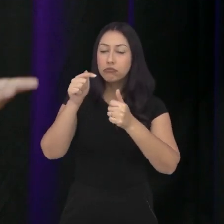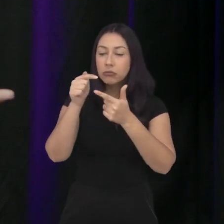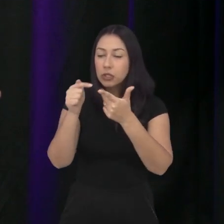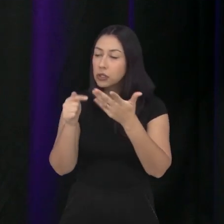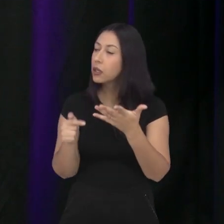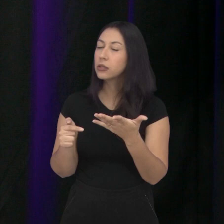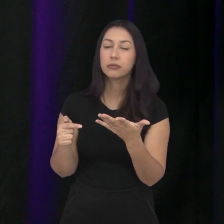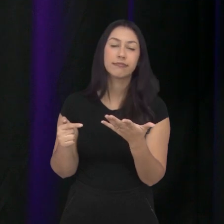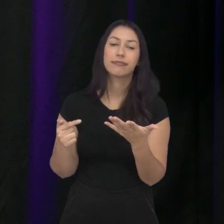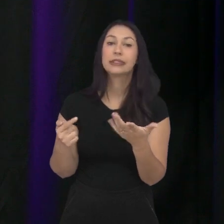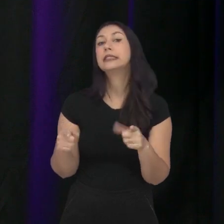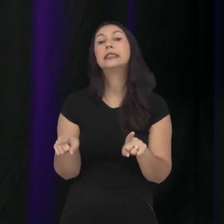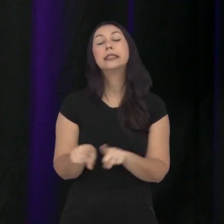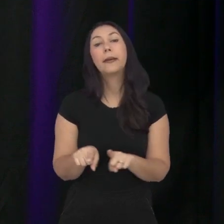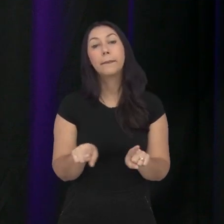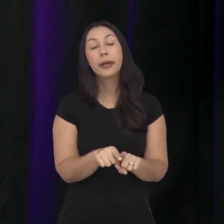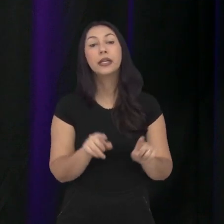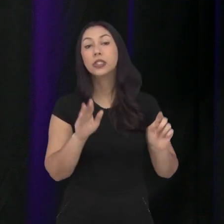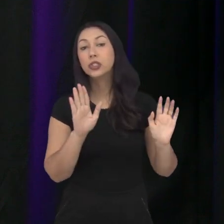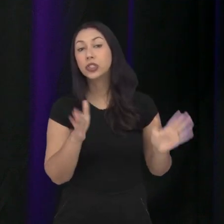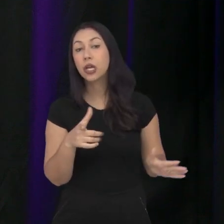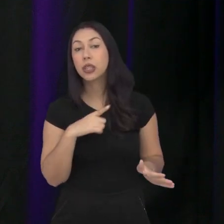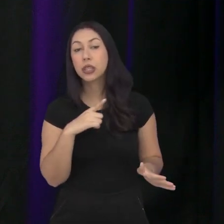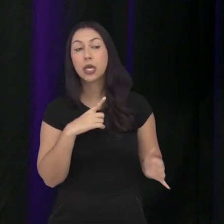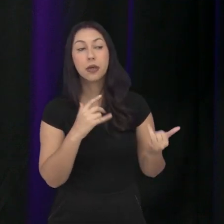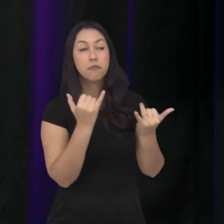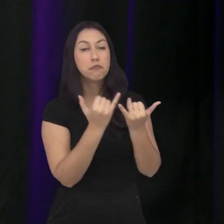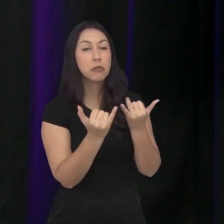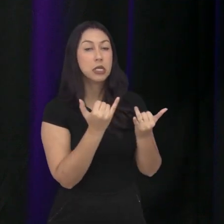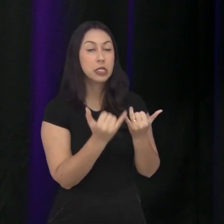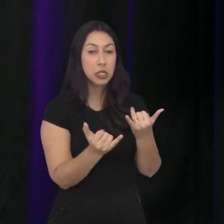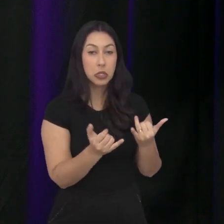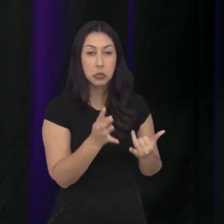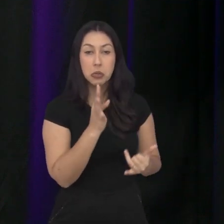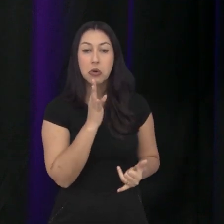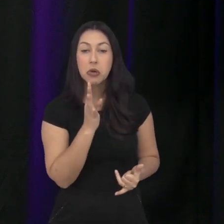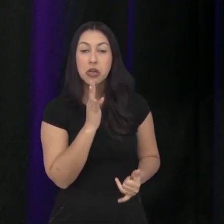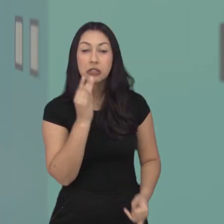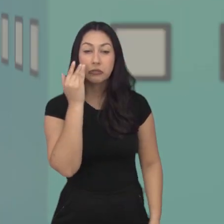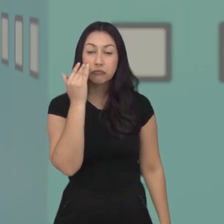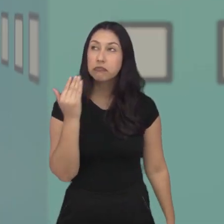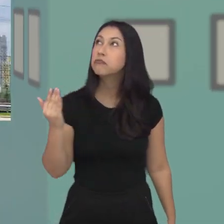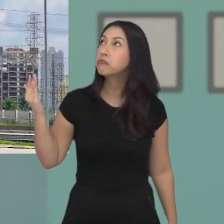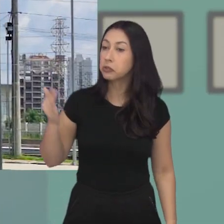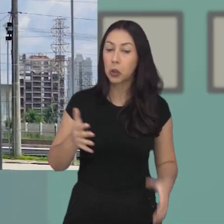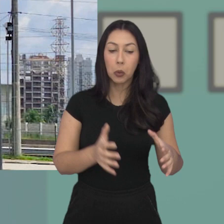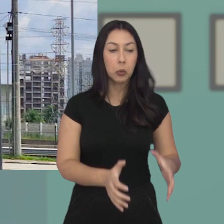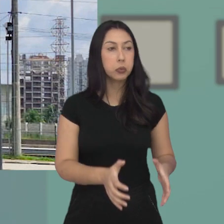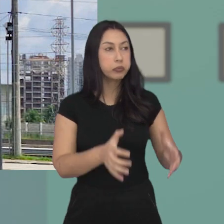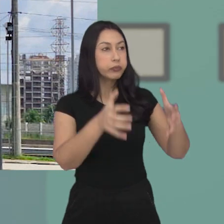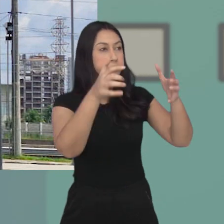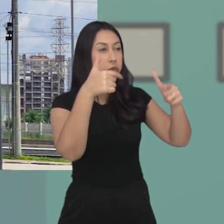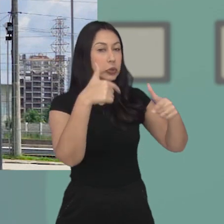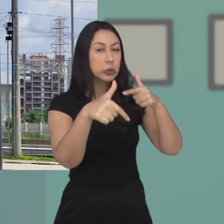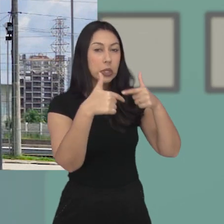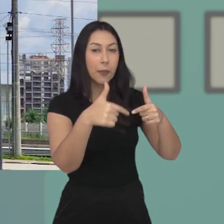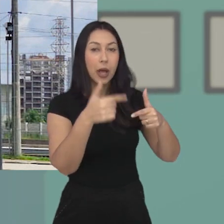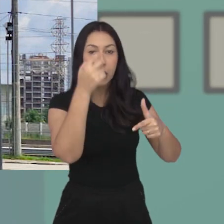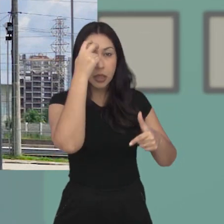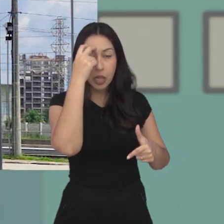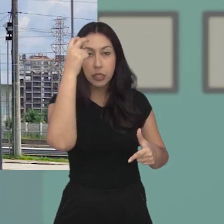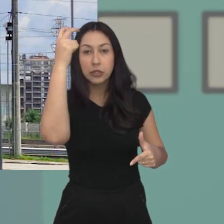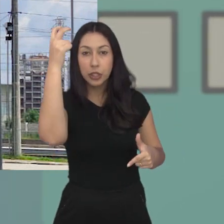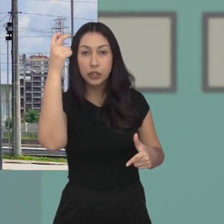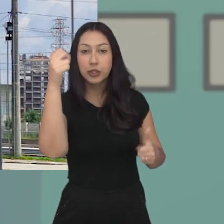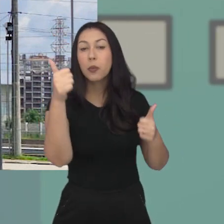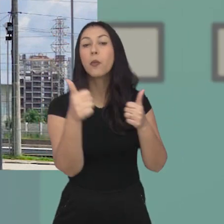vários serviços. A gente tem um exemplo aqui em São José um pouquinho parecido. Não sei se vocês viram, um totem de serviço inteligente, que fica na